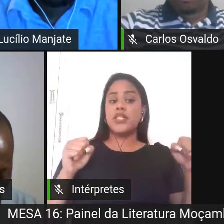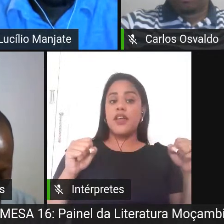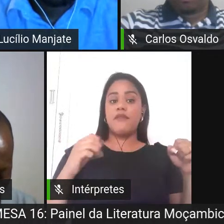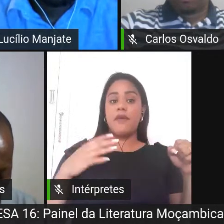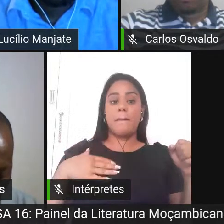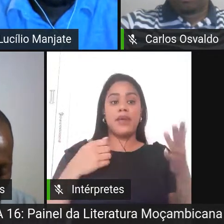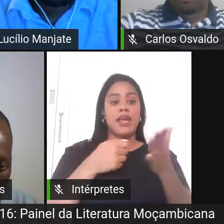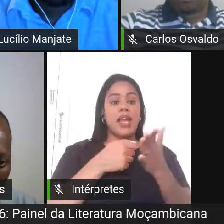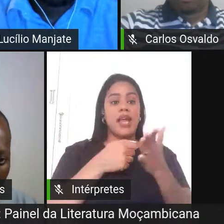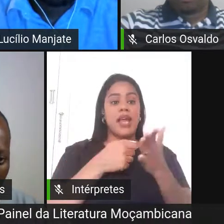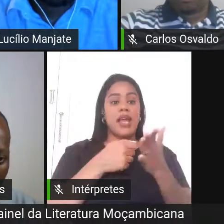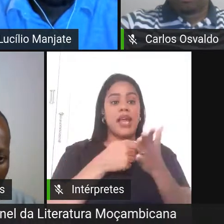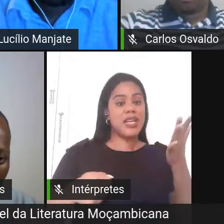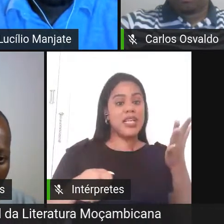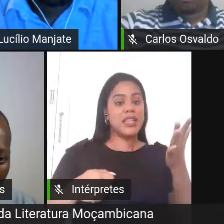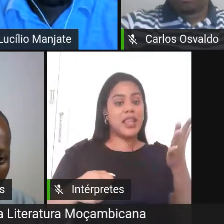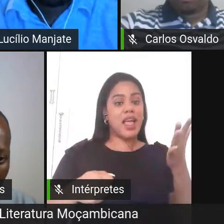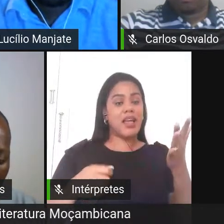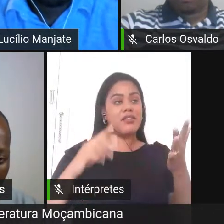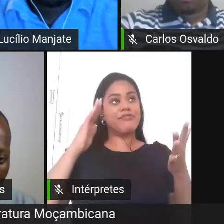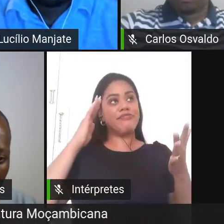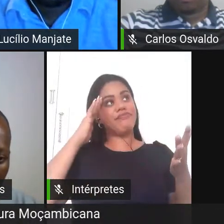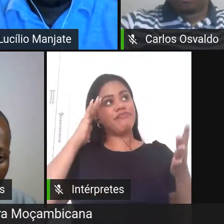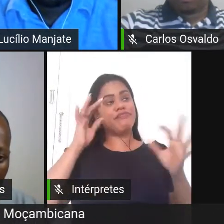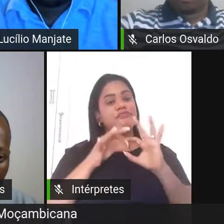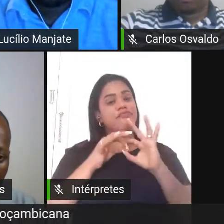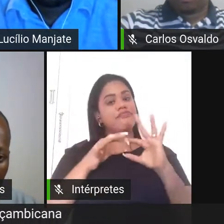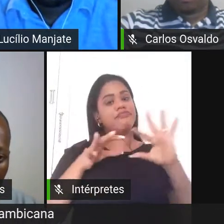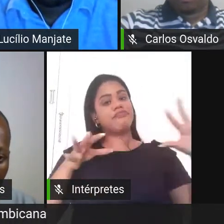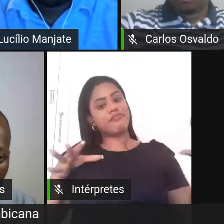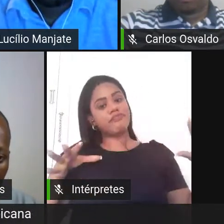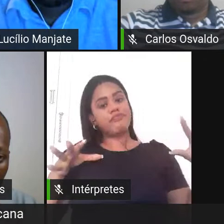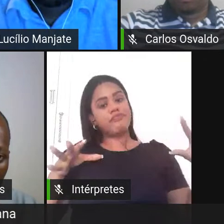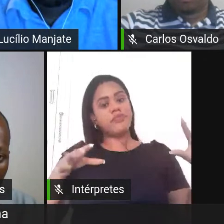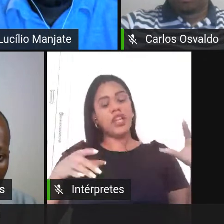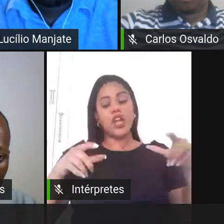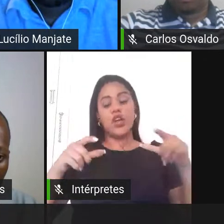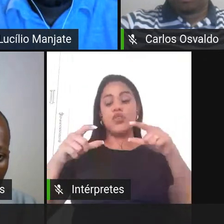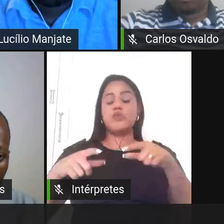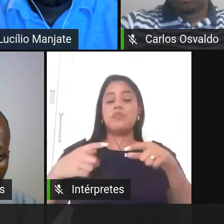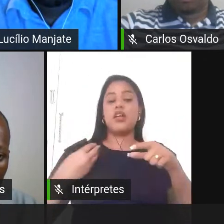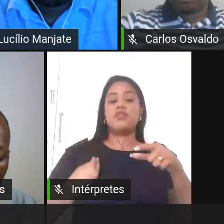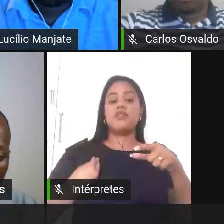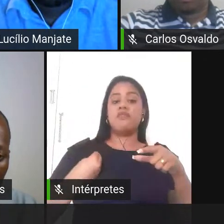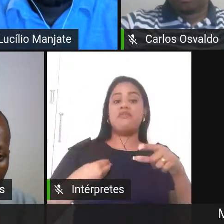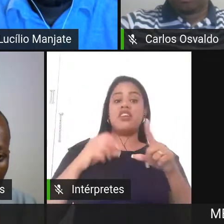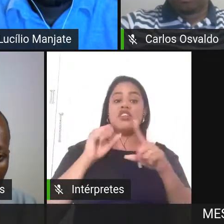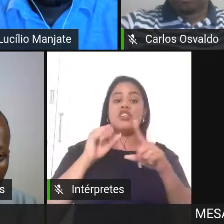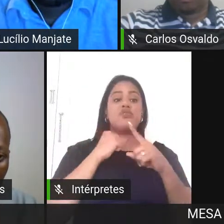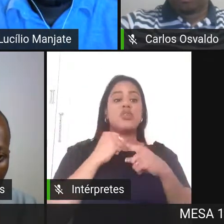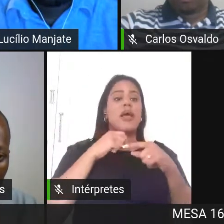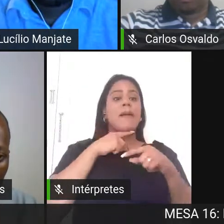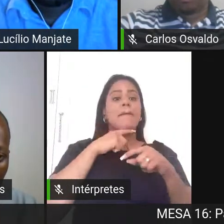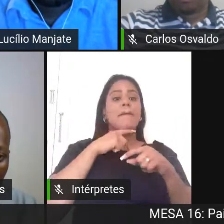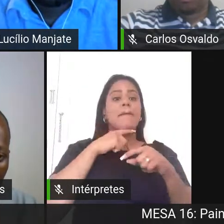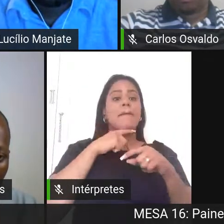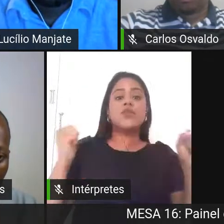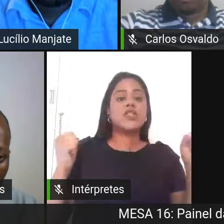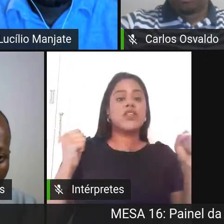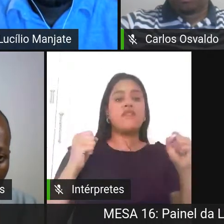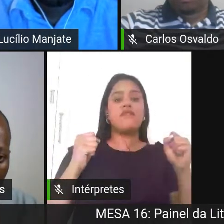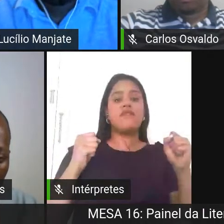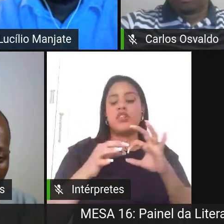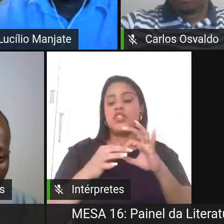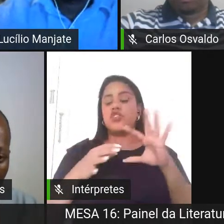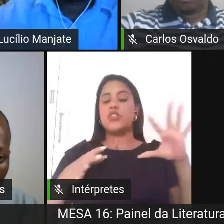desse espaço social que nós vivemos, é impossível dissociar da política. Às vezes eu falo do